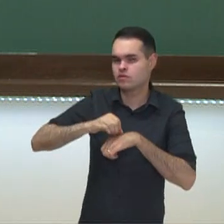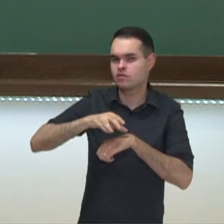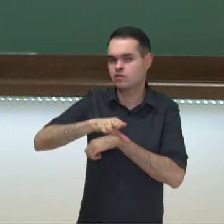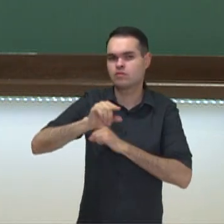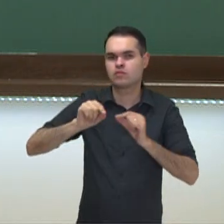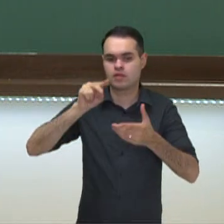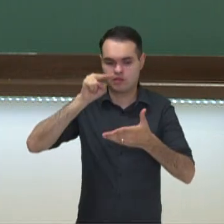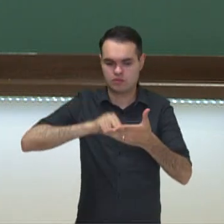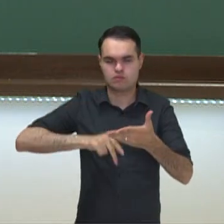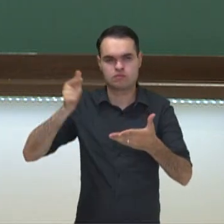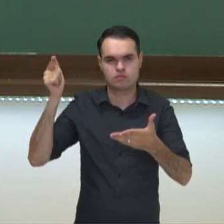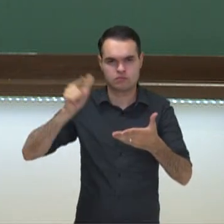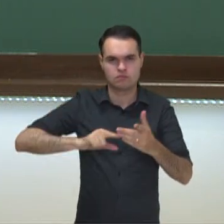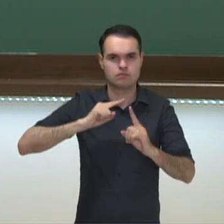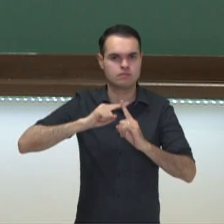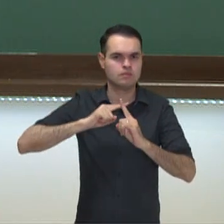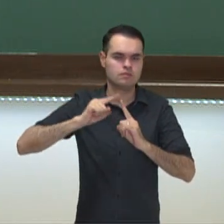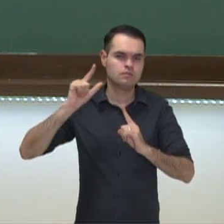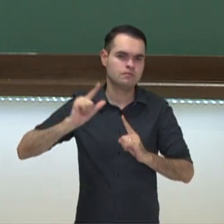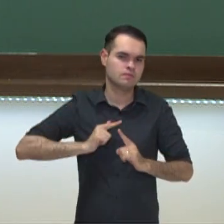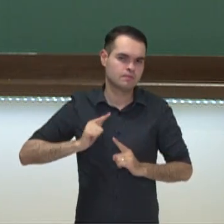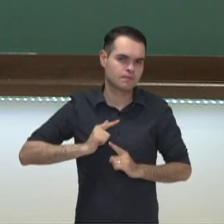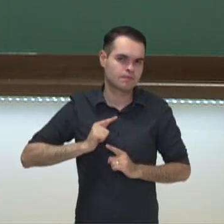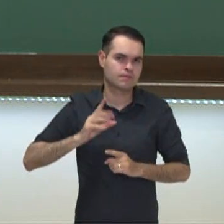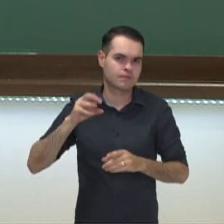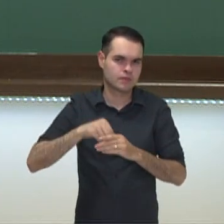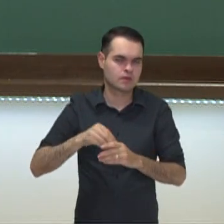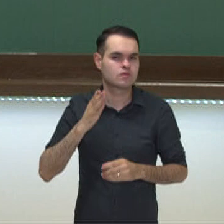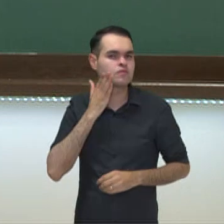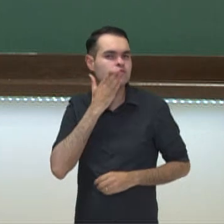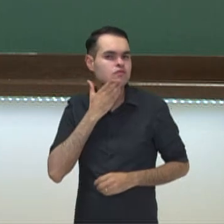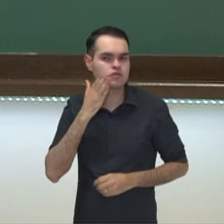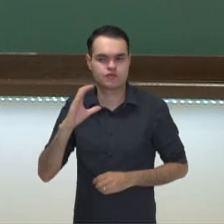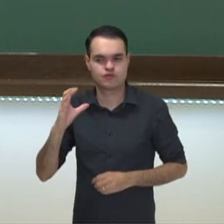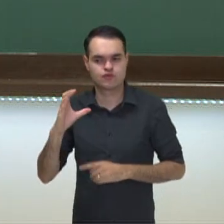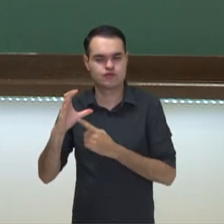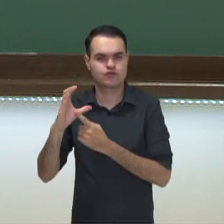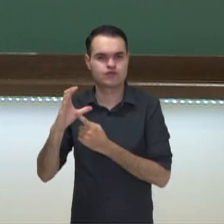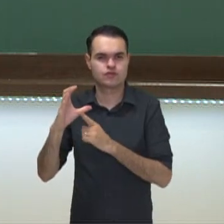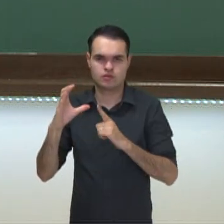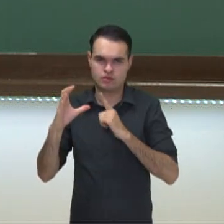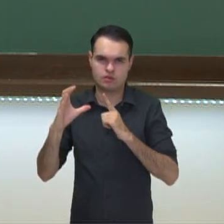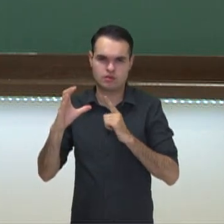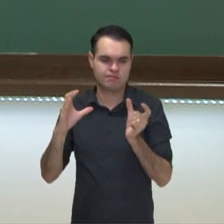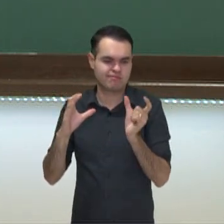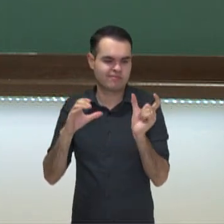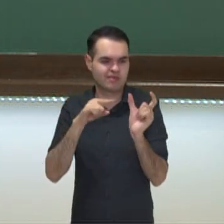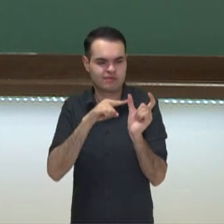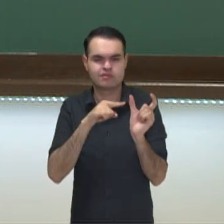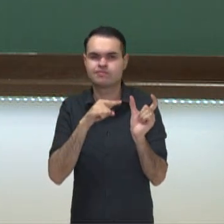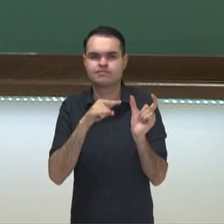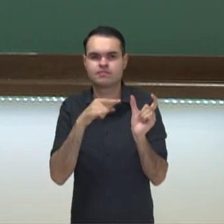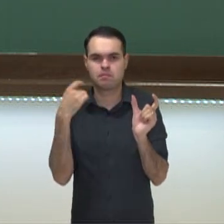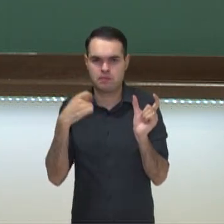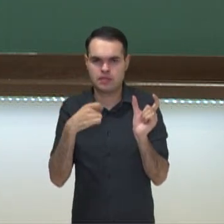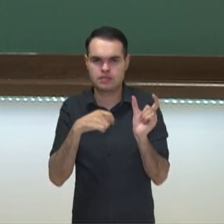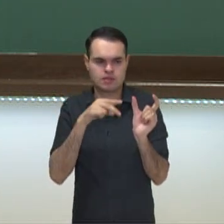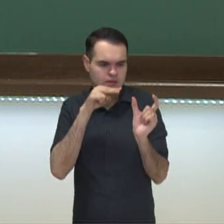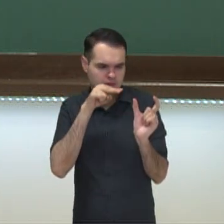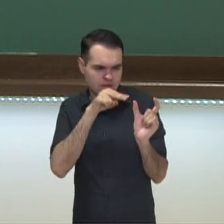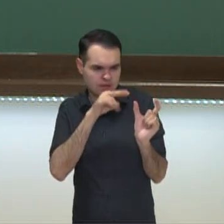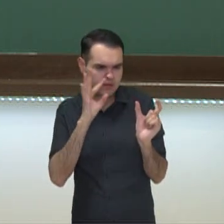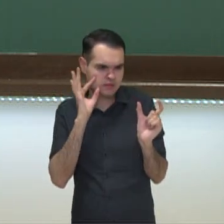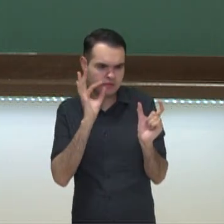a leitura novamente, porque temos ali ainda a presença do discurso científico, então temos termos que precisamos ler com